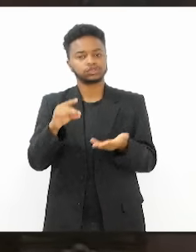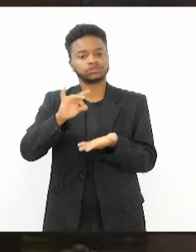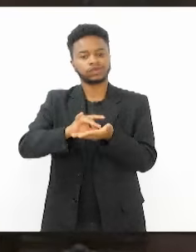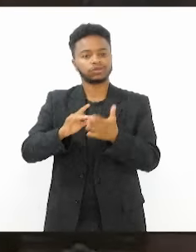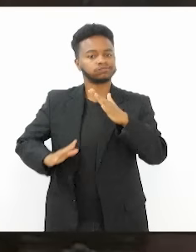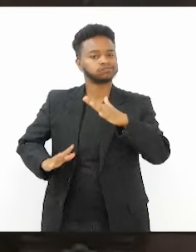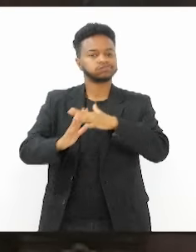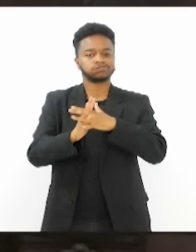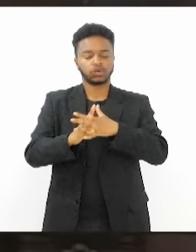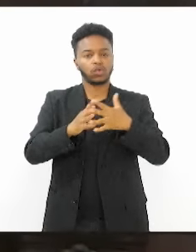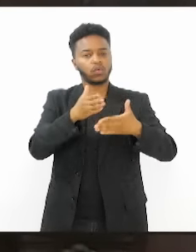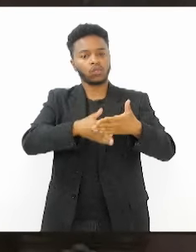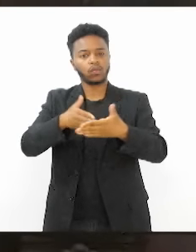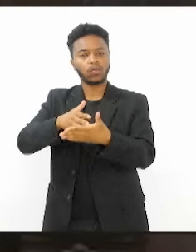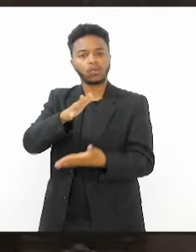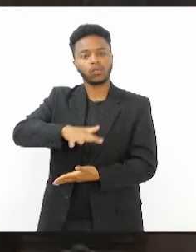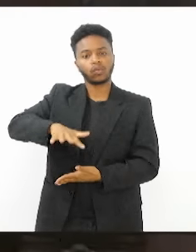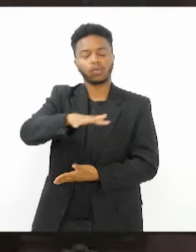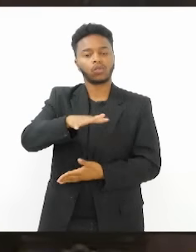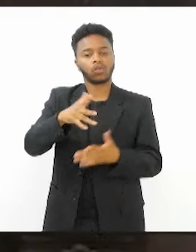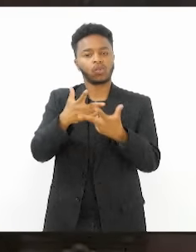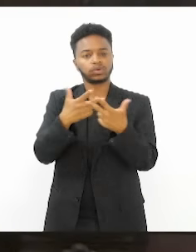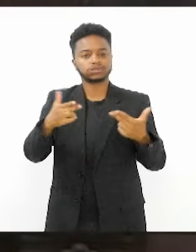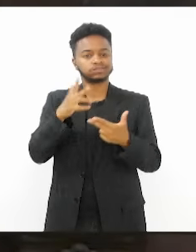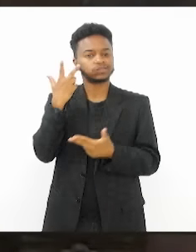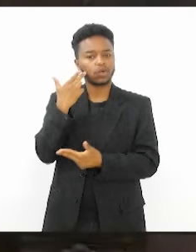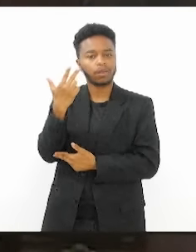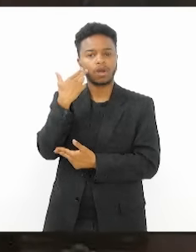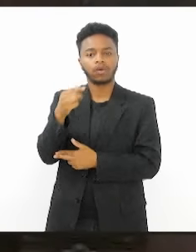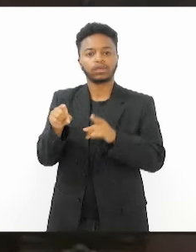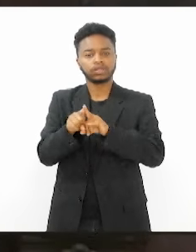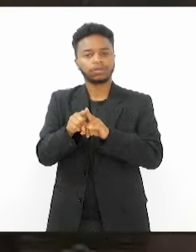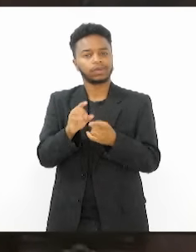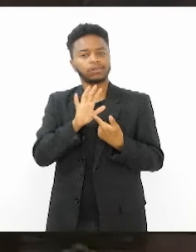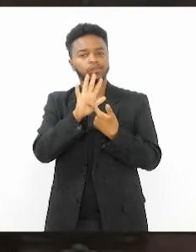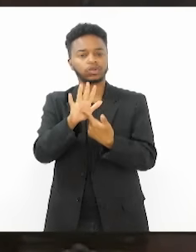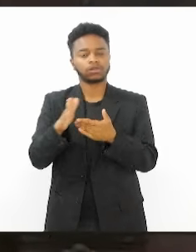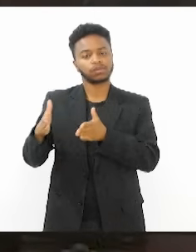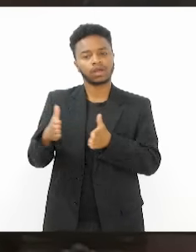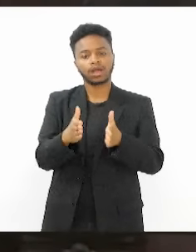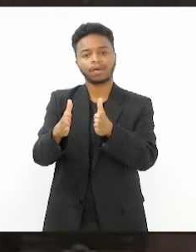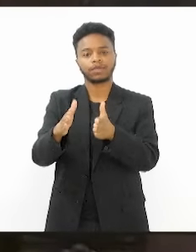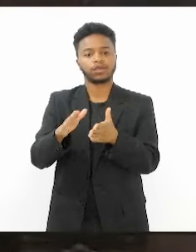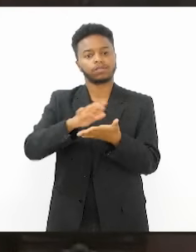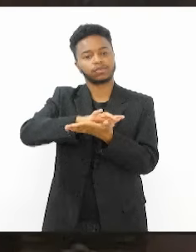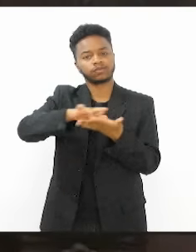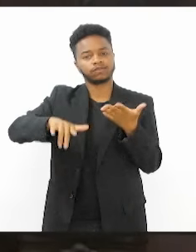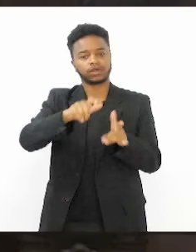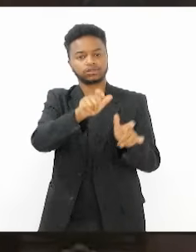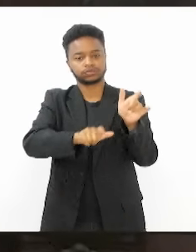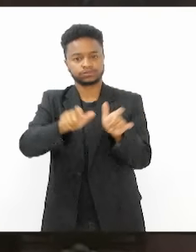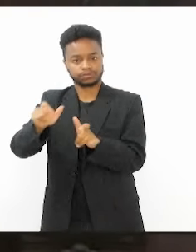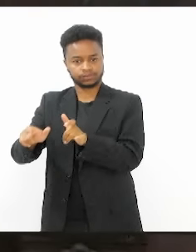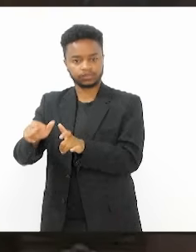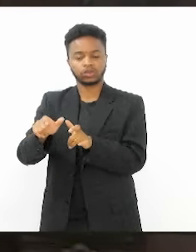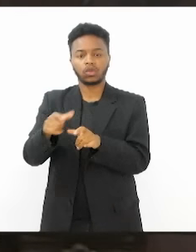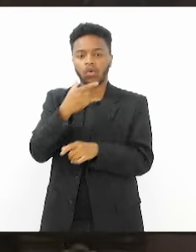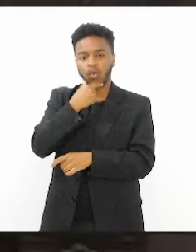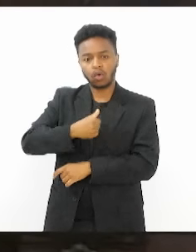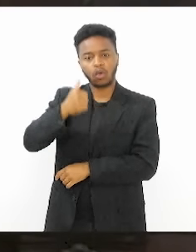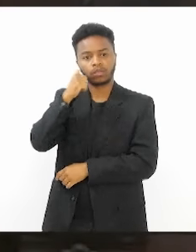as fronteiras do ordinário, iluminando o caminho para muitos homens e mulheres